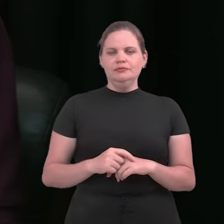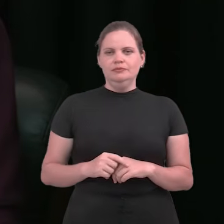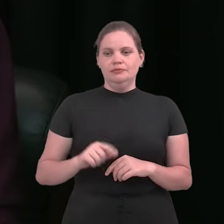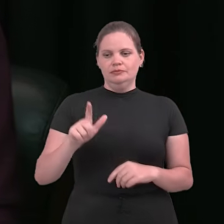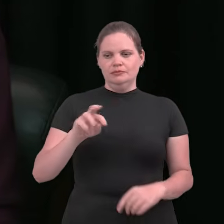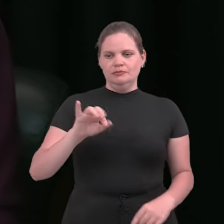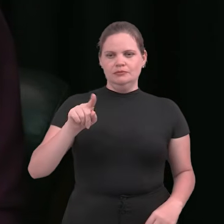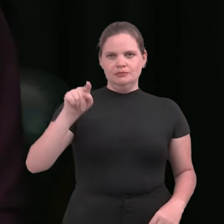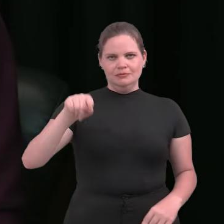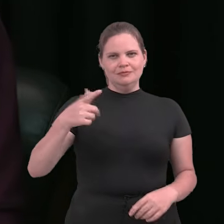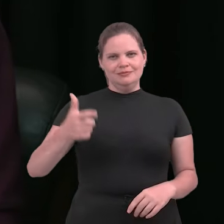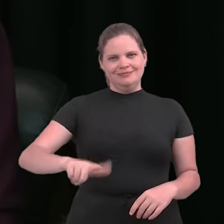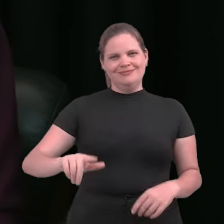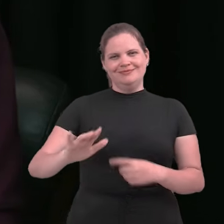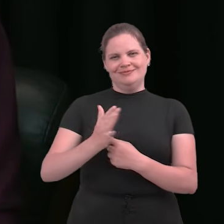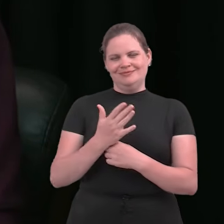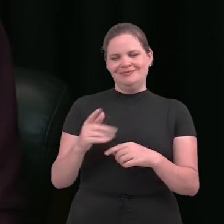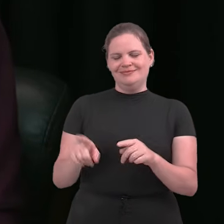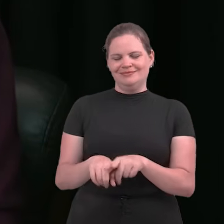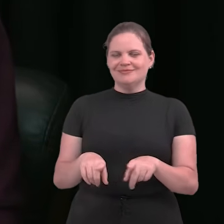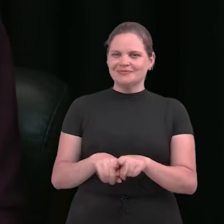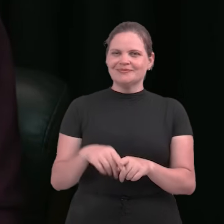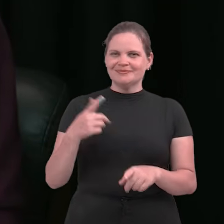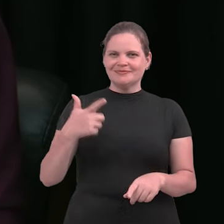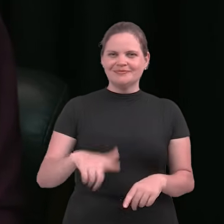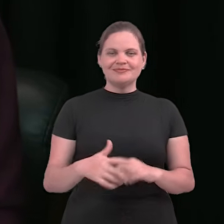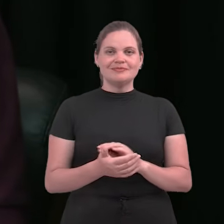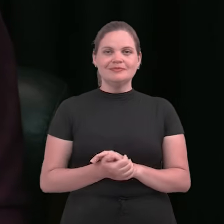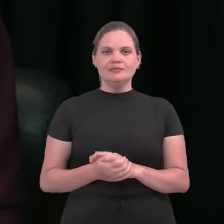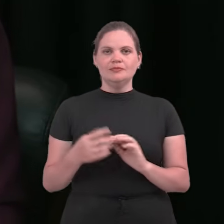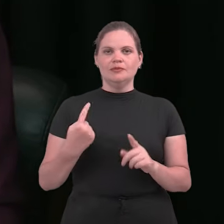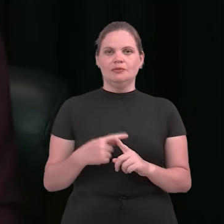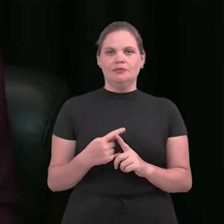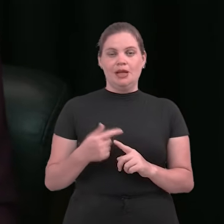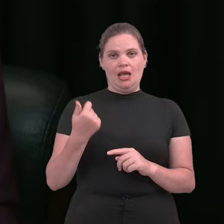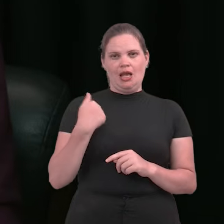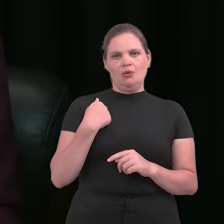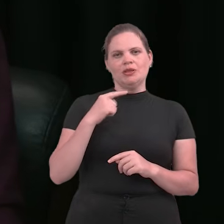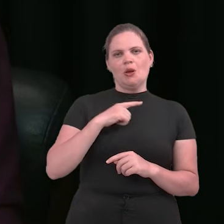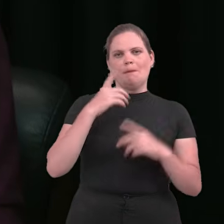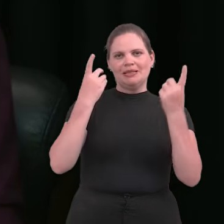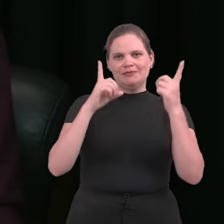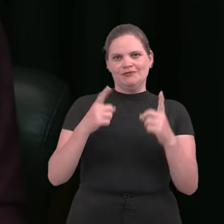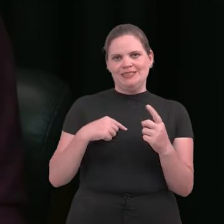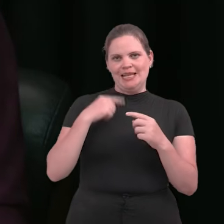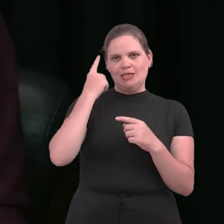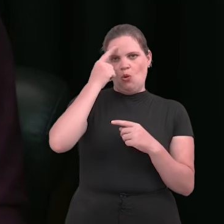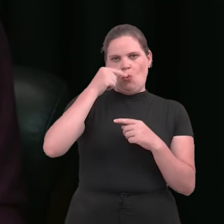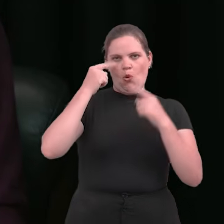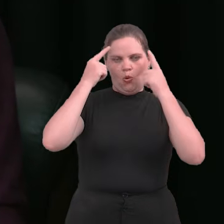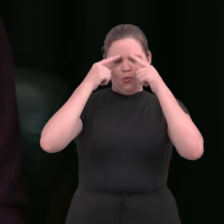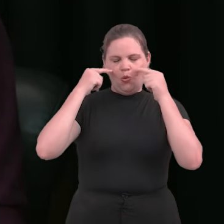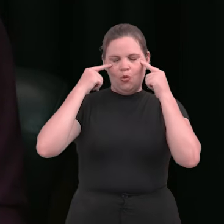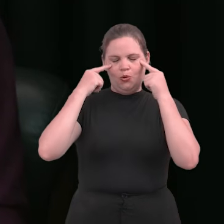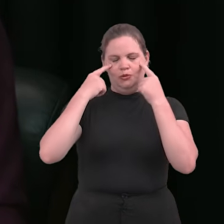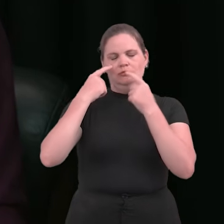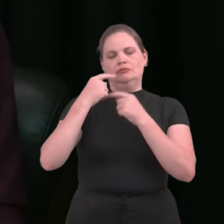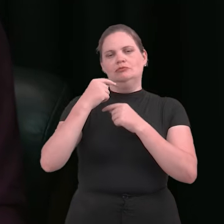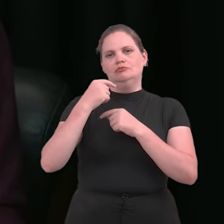também entra mais uma vez na história, É mesmo. porque eu tenho uma deficiência visual. Ah, sim. E